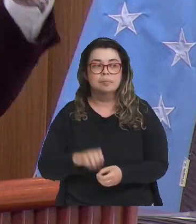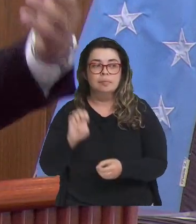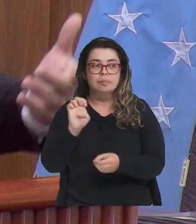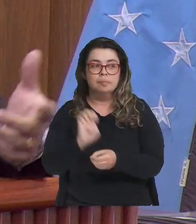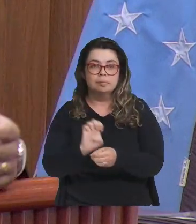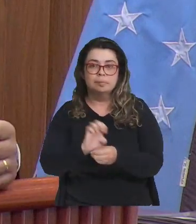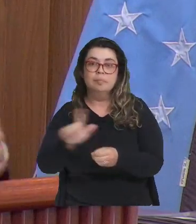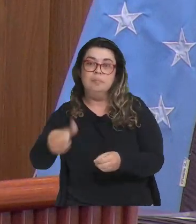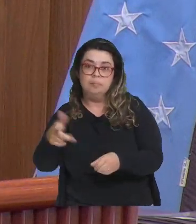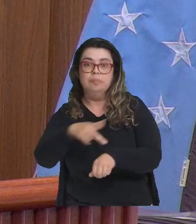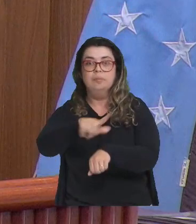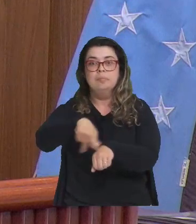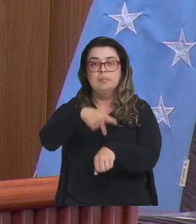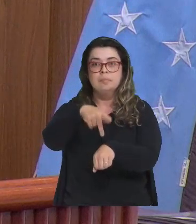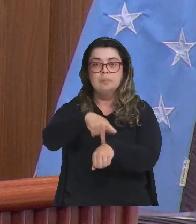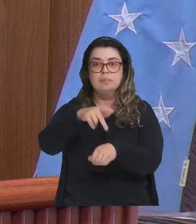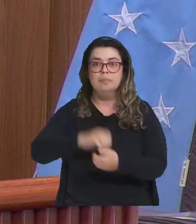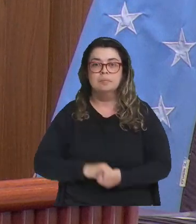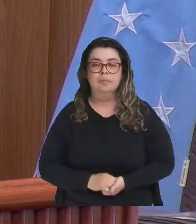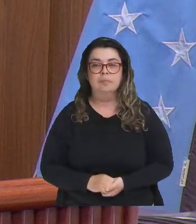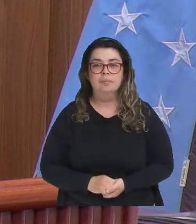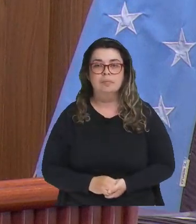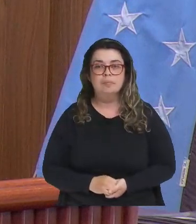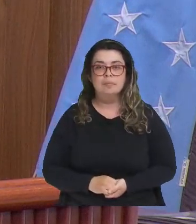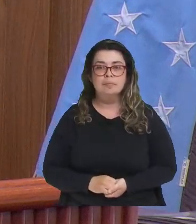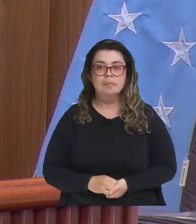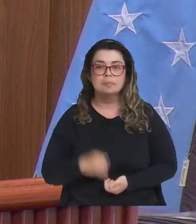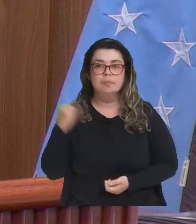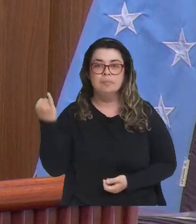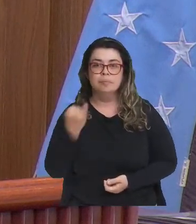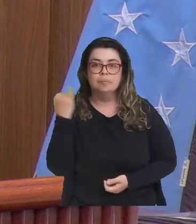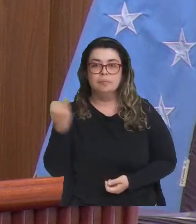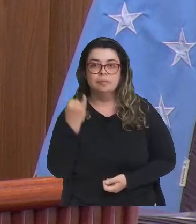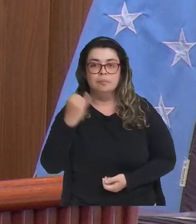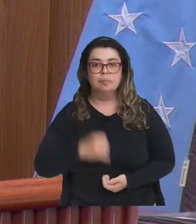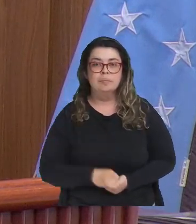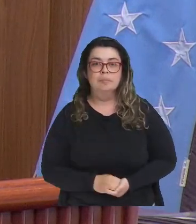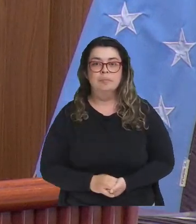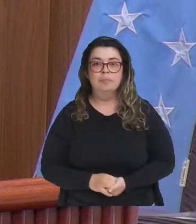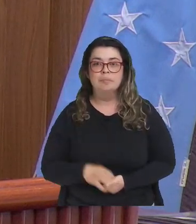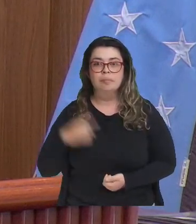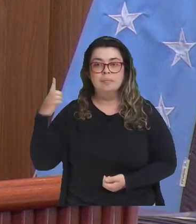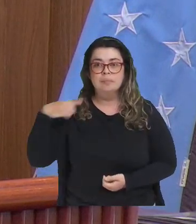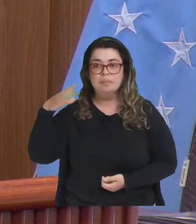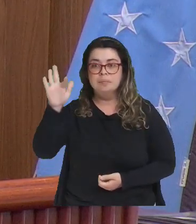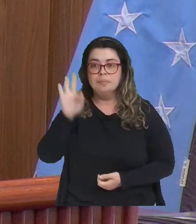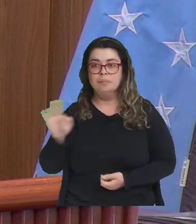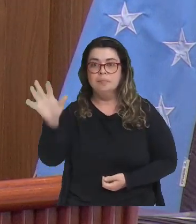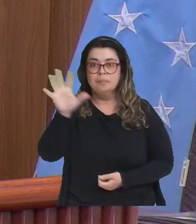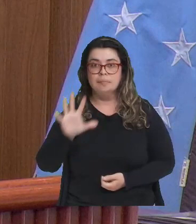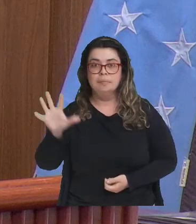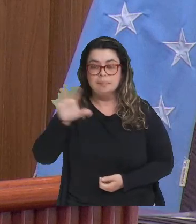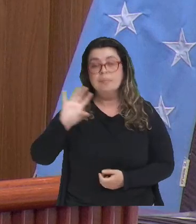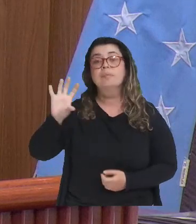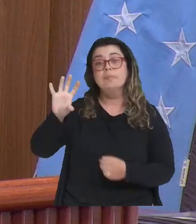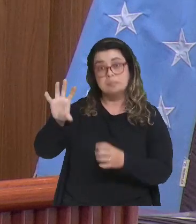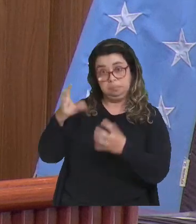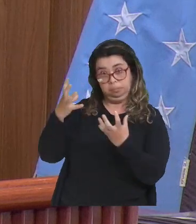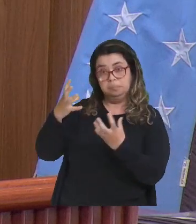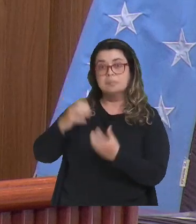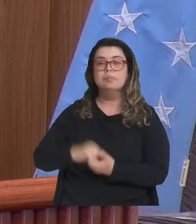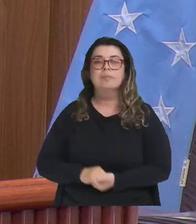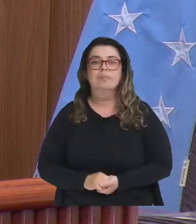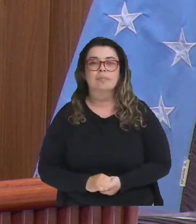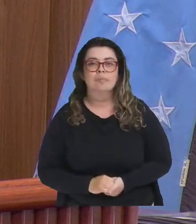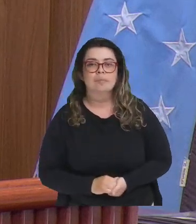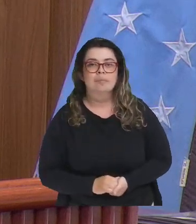outros países, né, vamos dizer assim, é importante que o parlamentar federal ele se atente a isso, né? Mas olhar para a